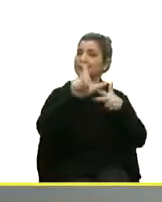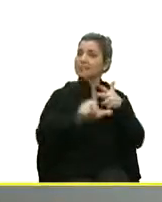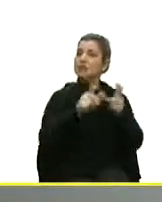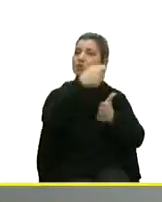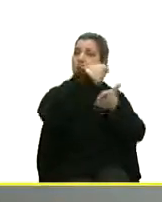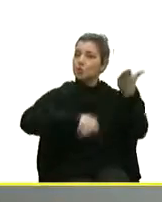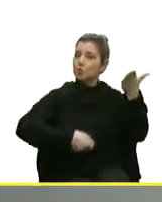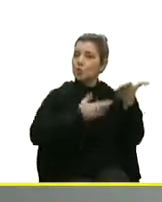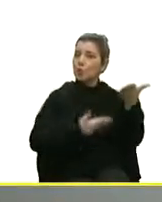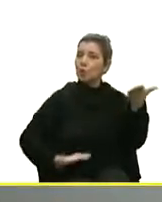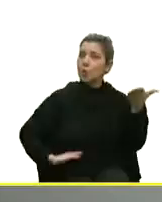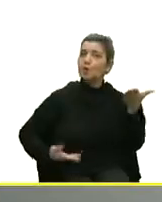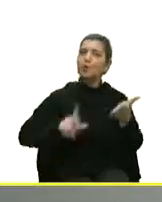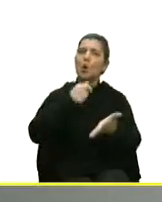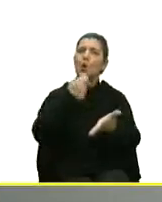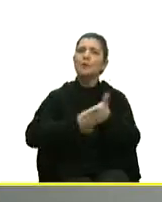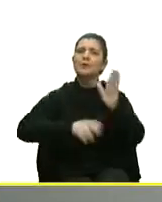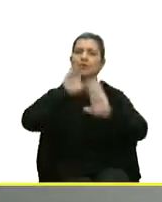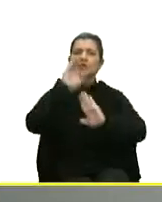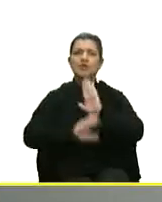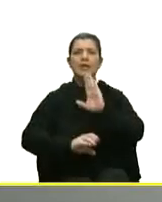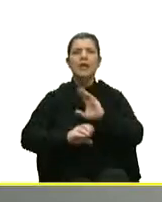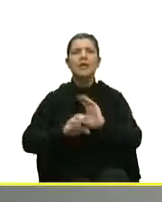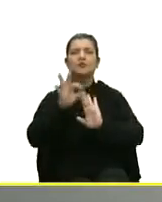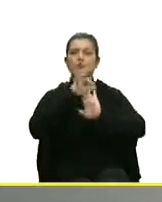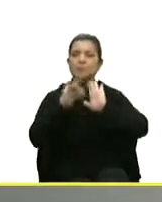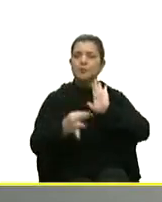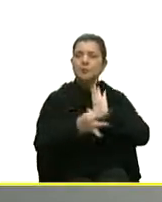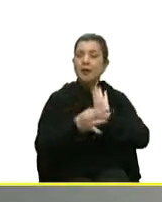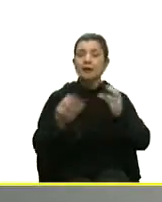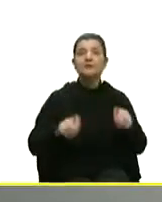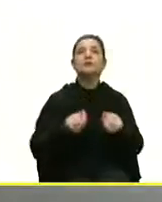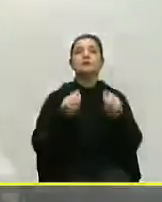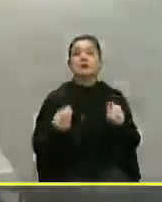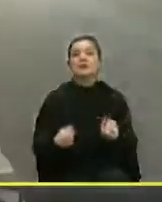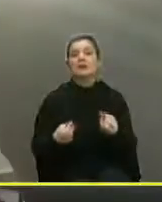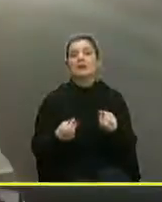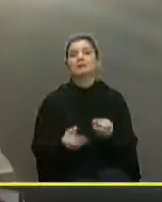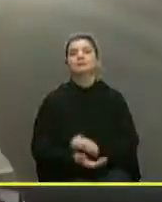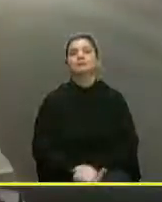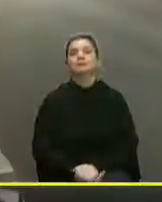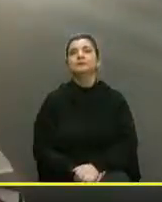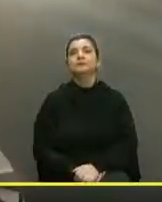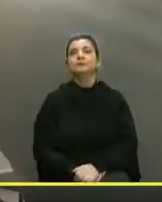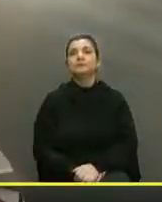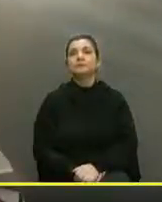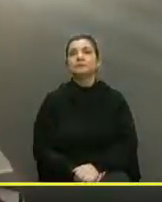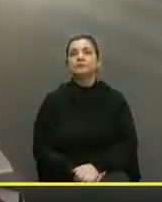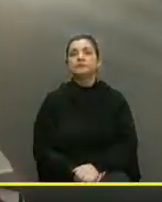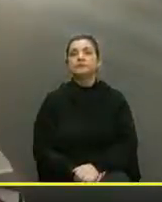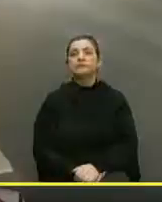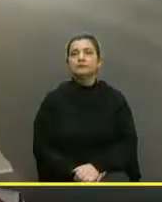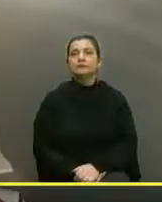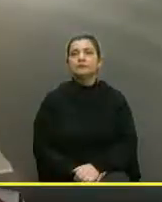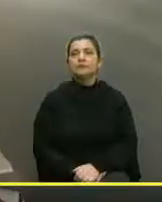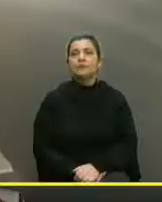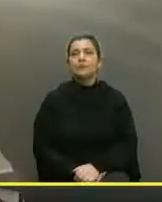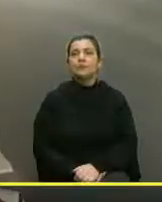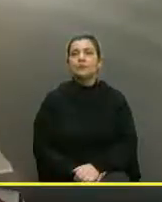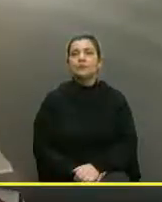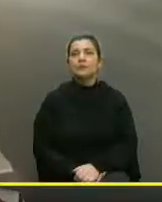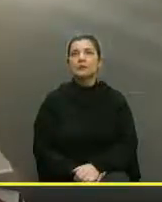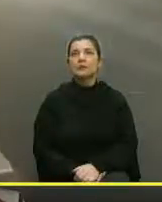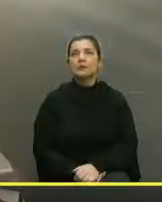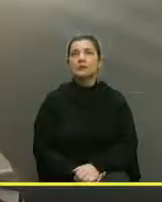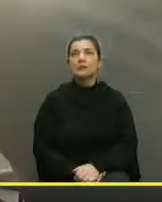concurso público cobrança de créditos tributários administração pública enfim Isso vai ser entregue para que possa ser feita teatro o próximo slide por favor já